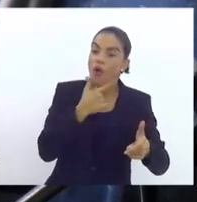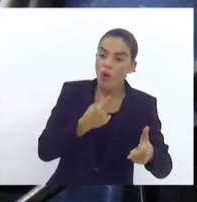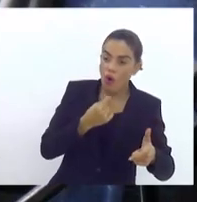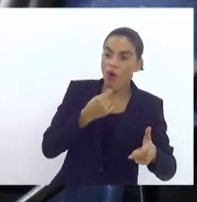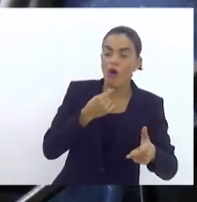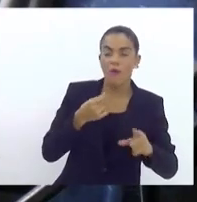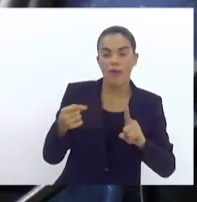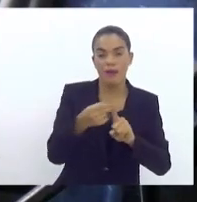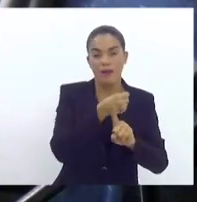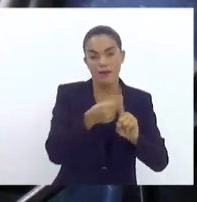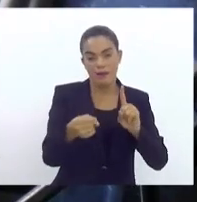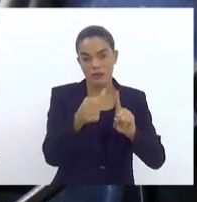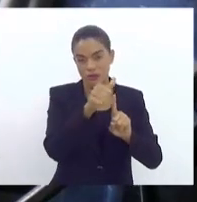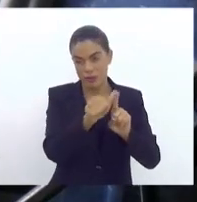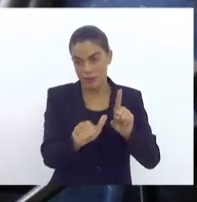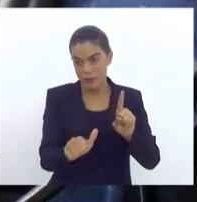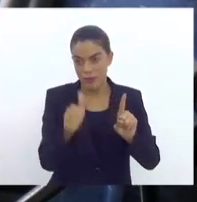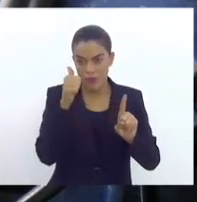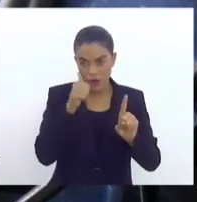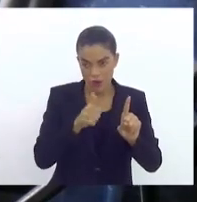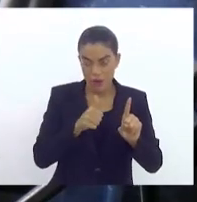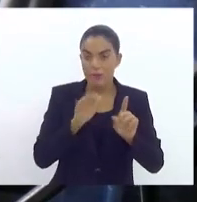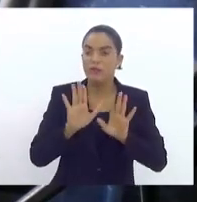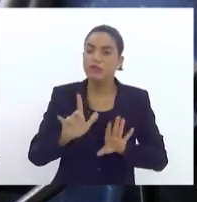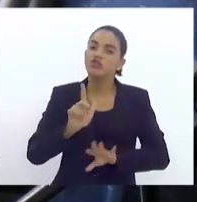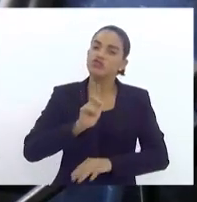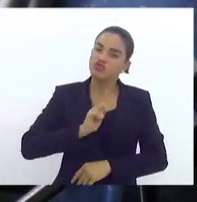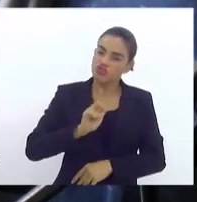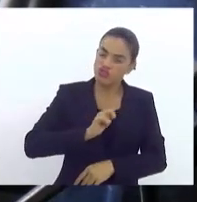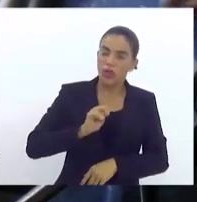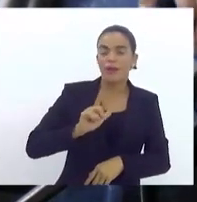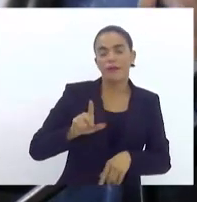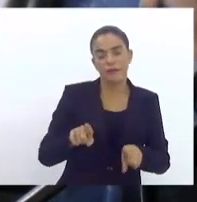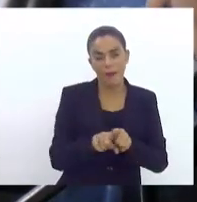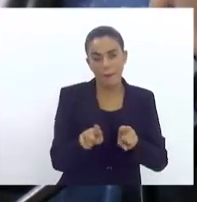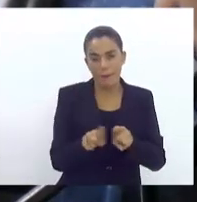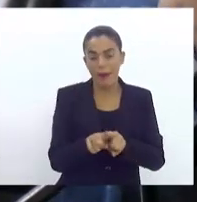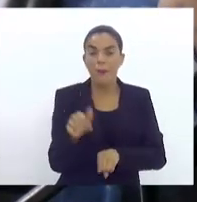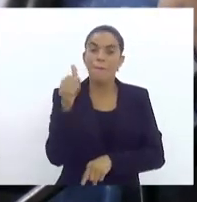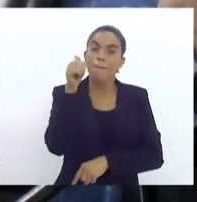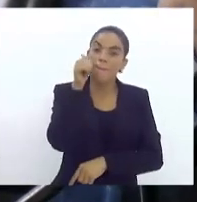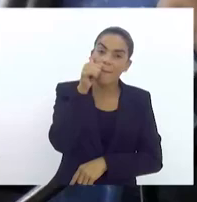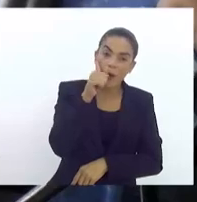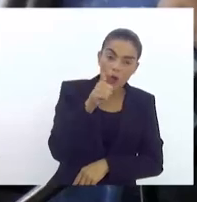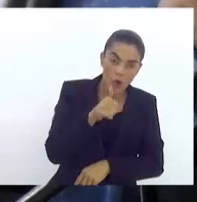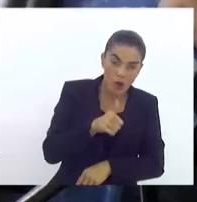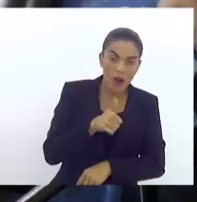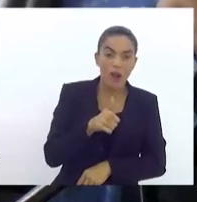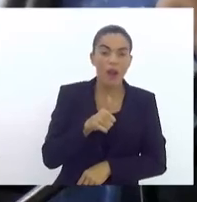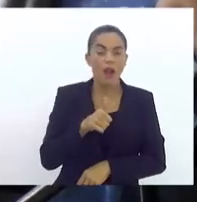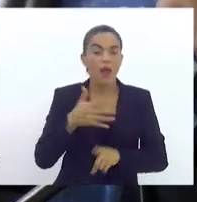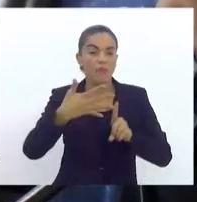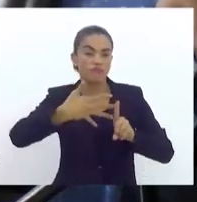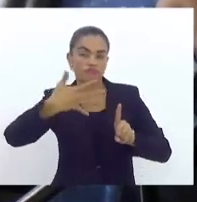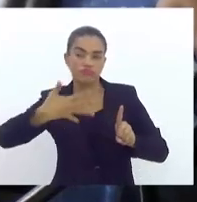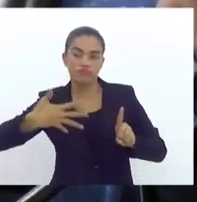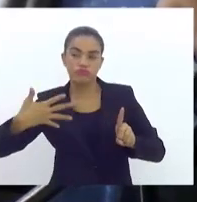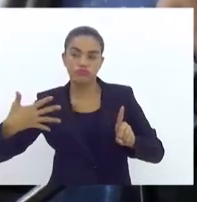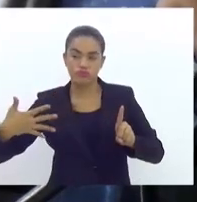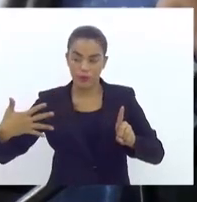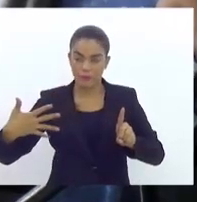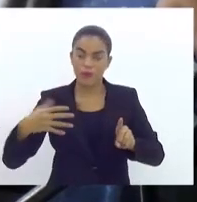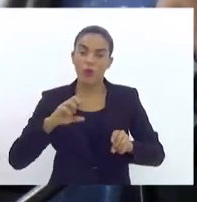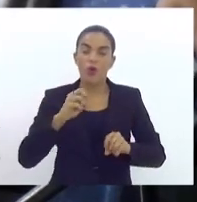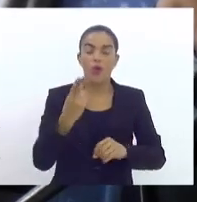os agressores das mulheres mas existem também mulheres né em relacionamento homoafetivos ou dentro da